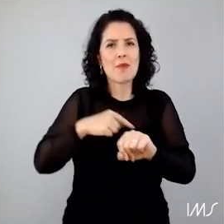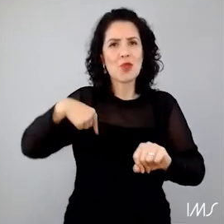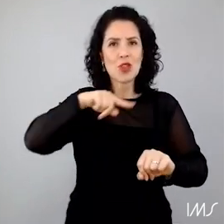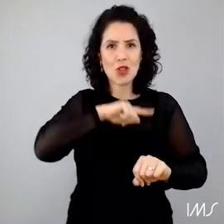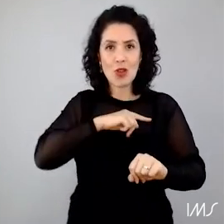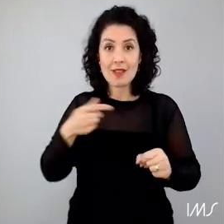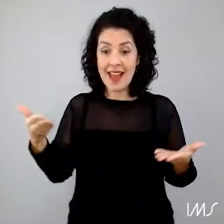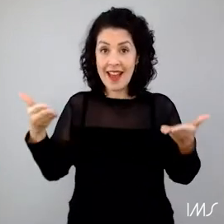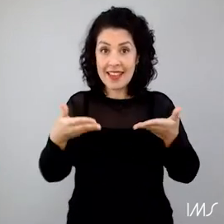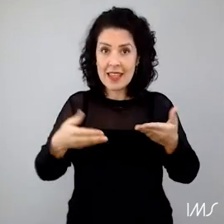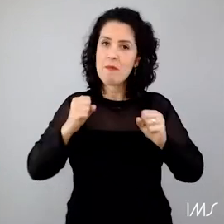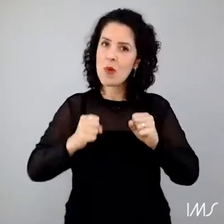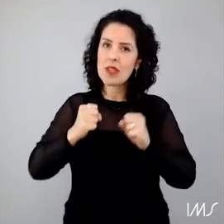temos,